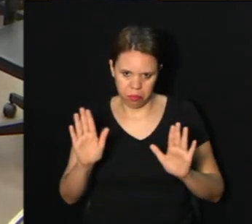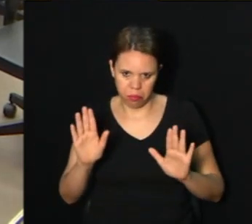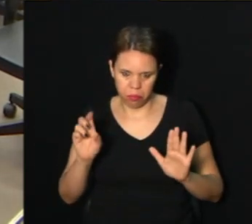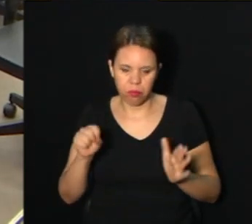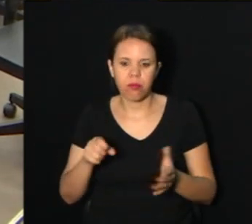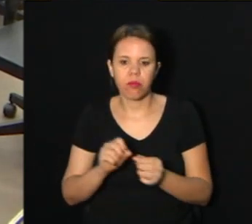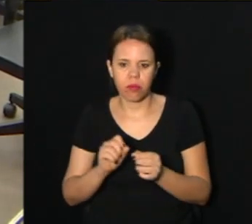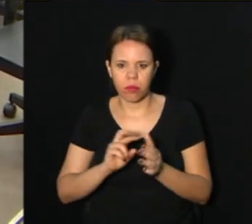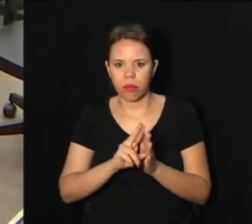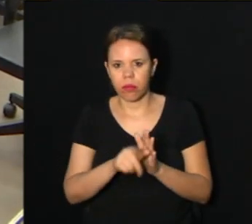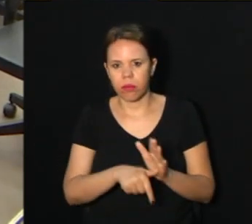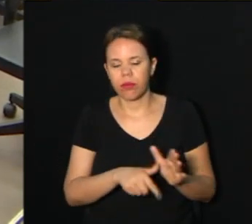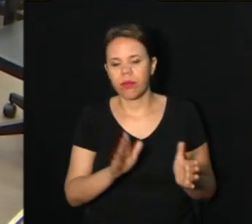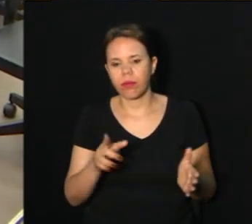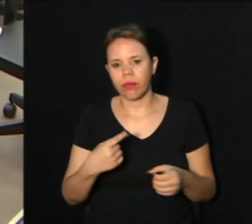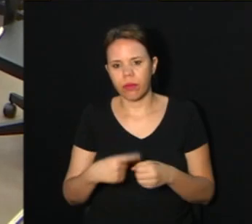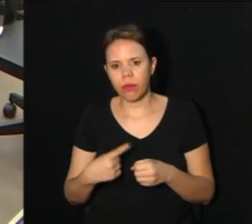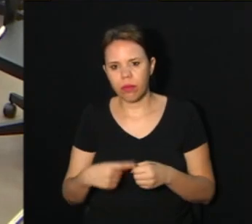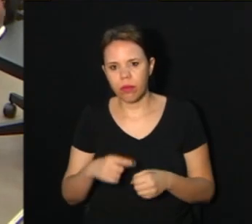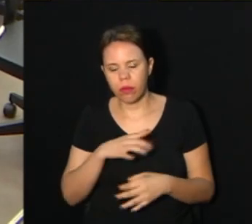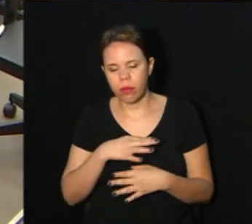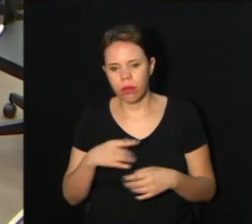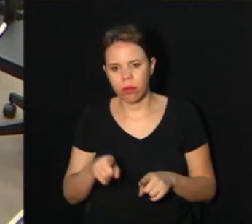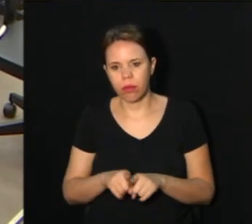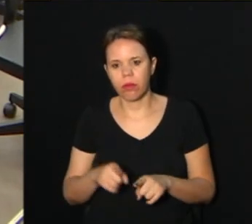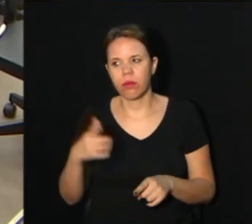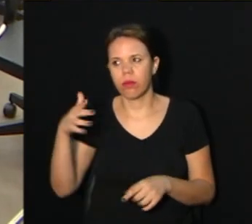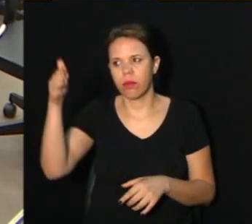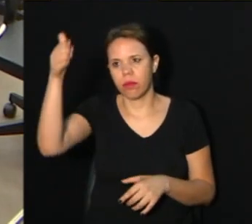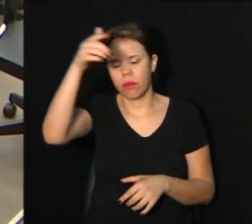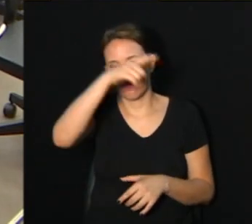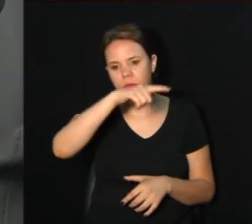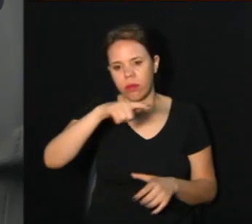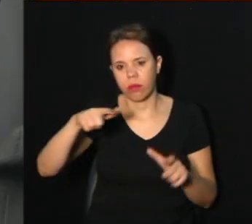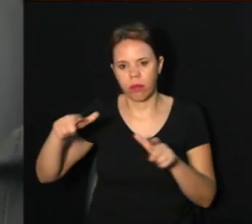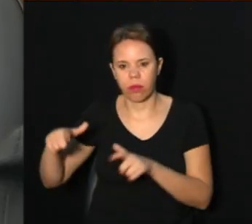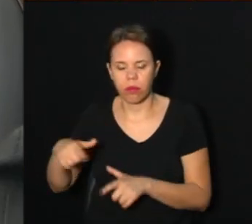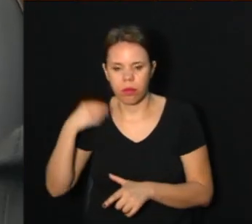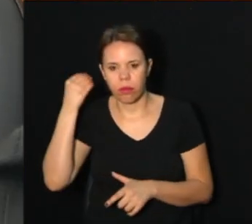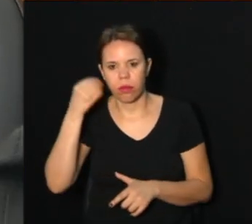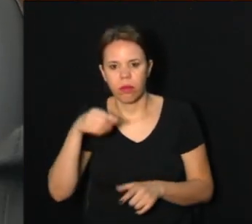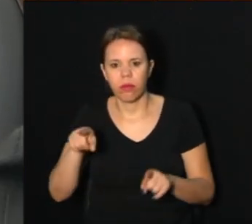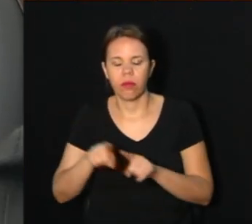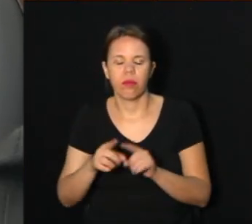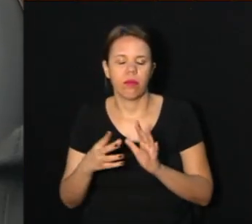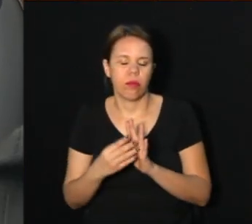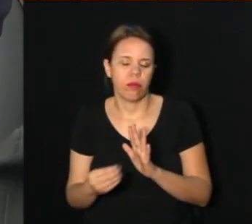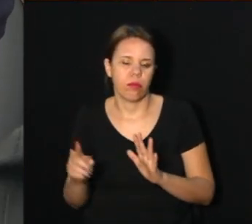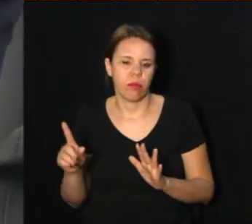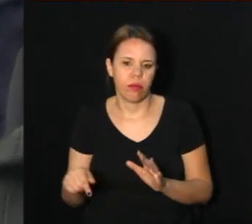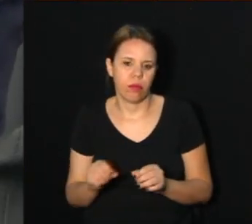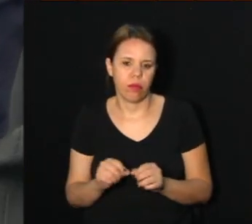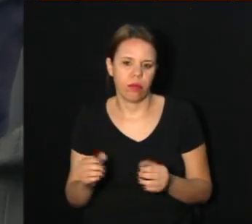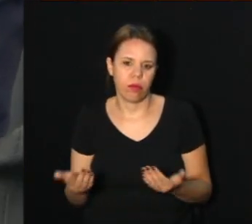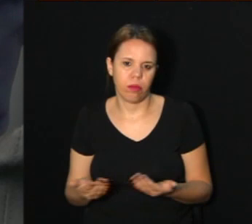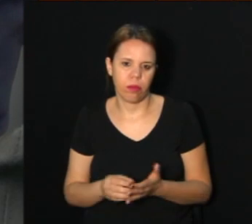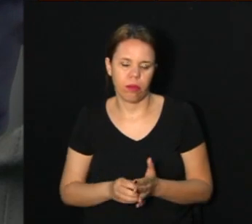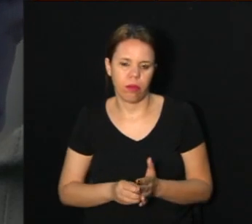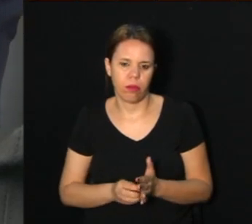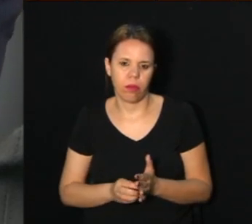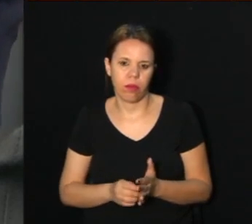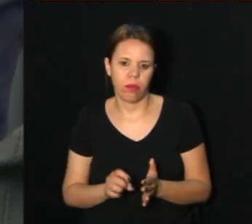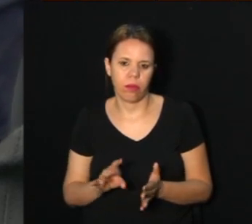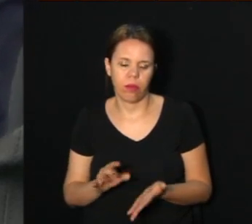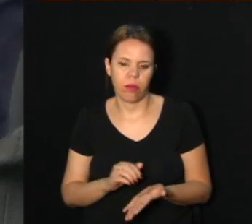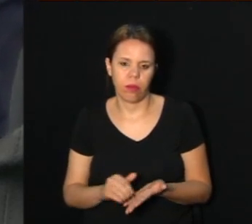feito em diversos municípios já, como disse, foi uma inspiração de outras experiências, e isso é feito hoje por meio da Secretaria de Finanças. Existe